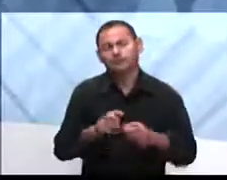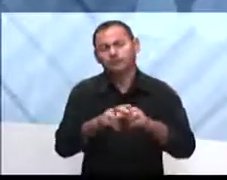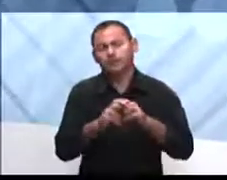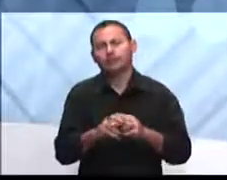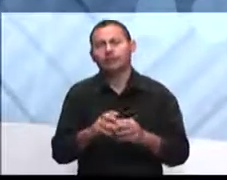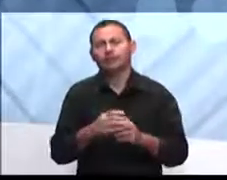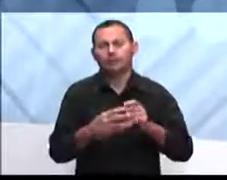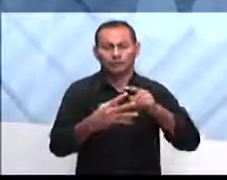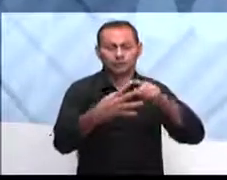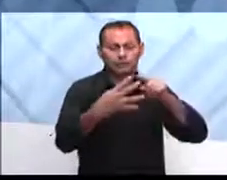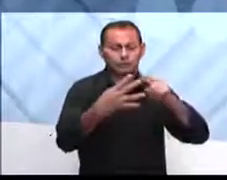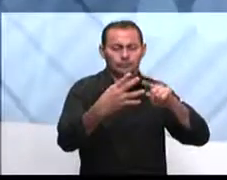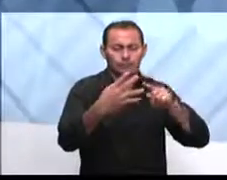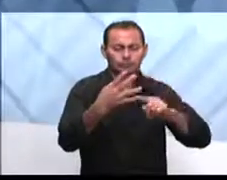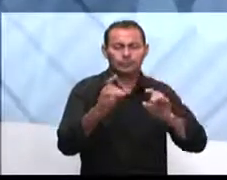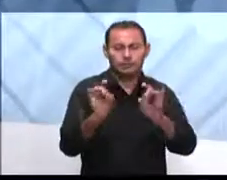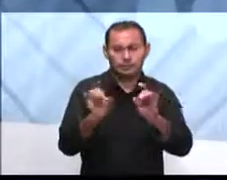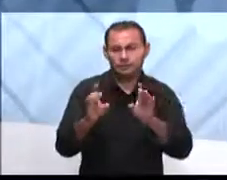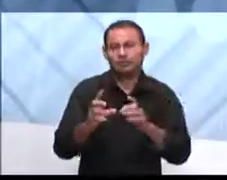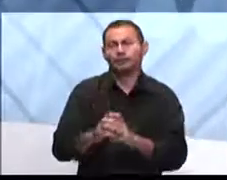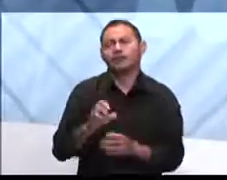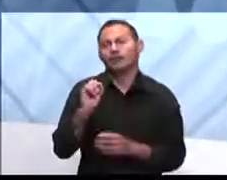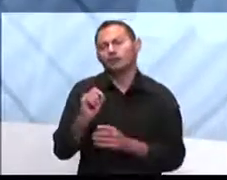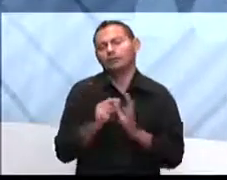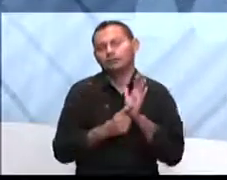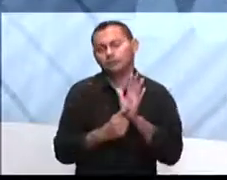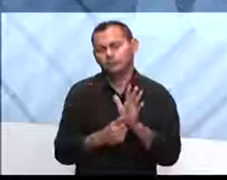de 4 opções específicas de